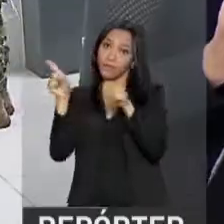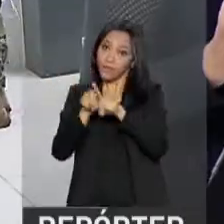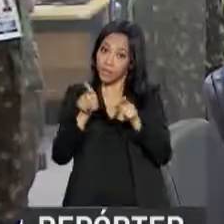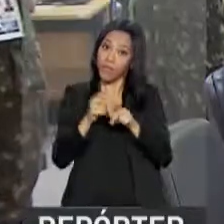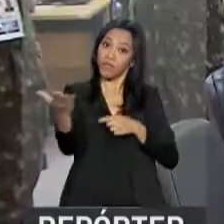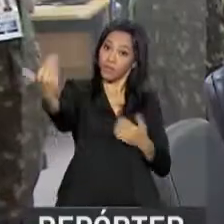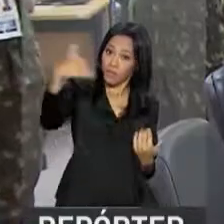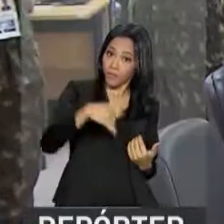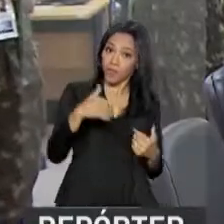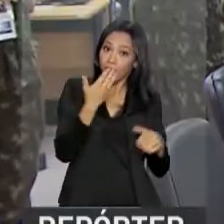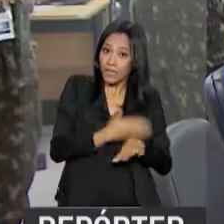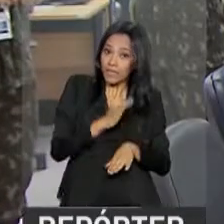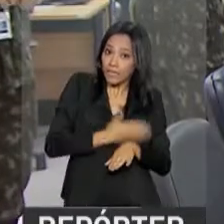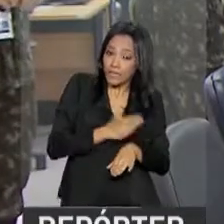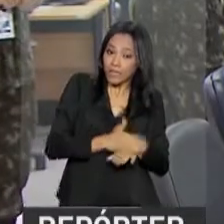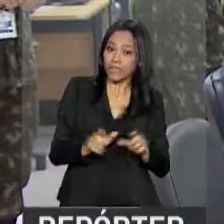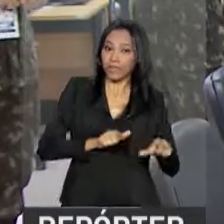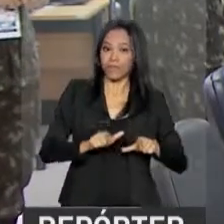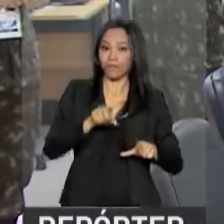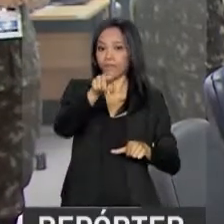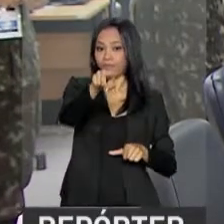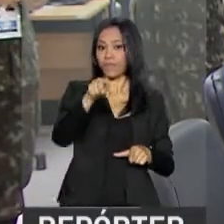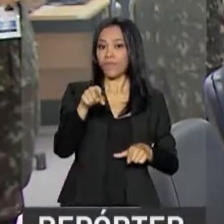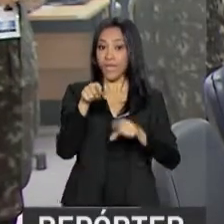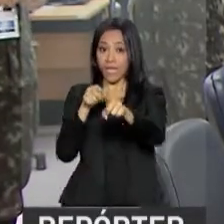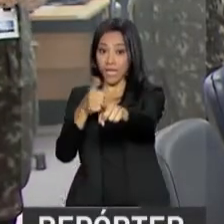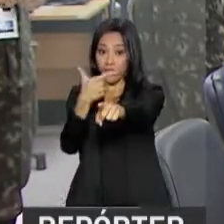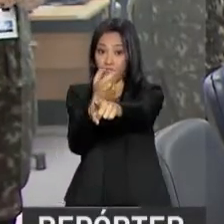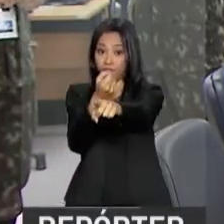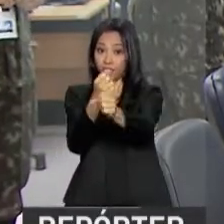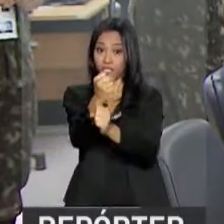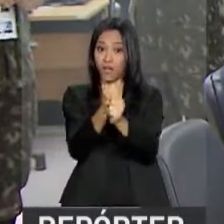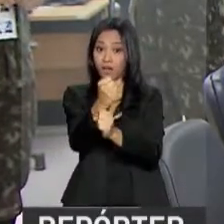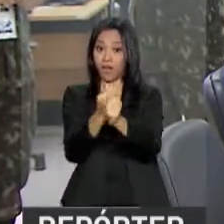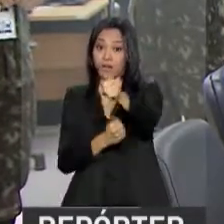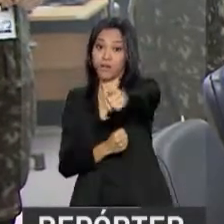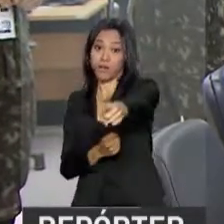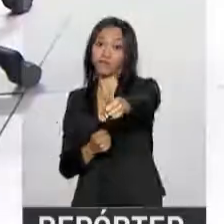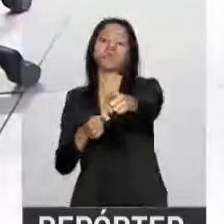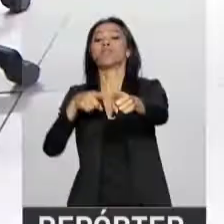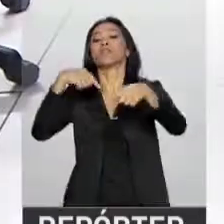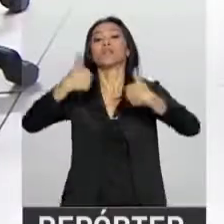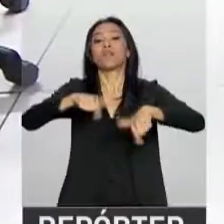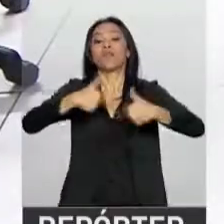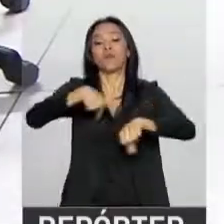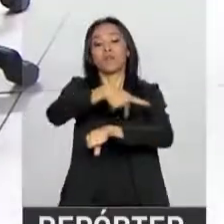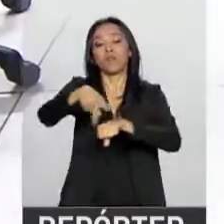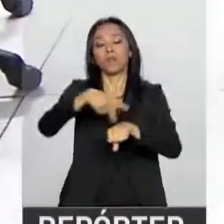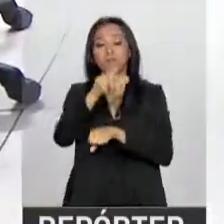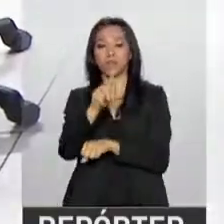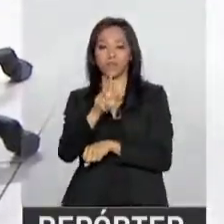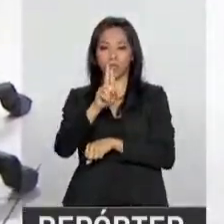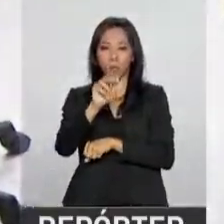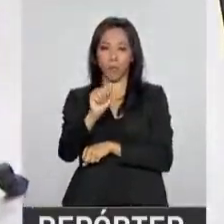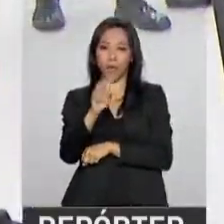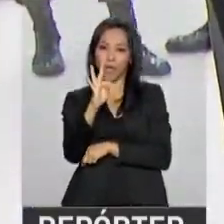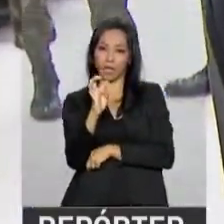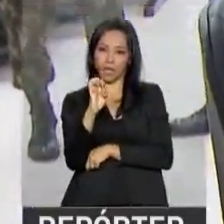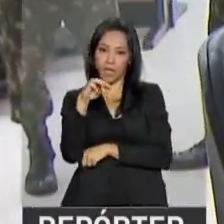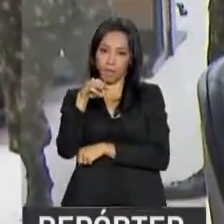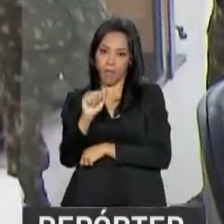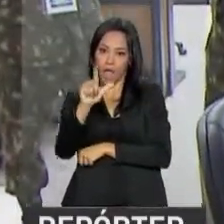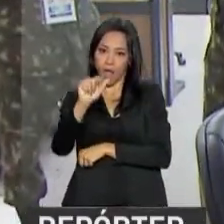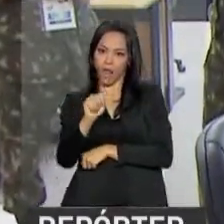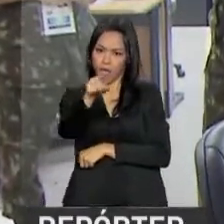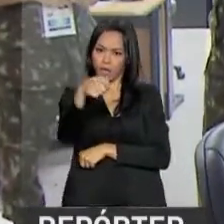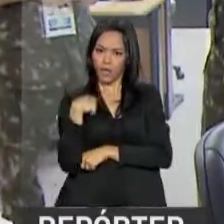brasília o tenente-coronel toledo está há 20 anos no exército da guatemala atualmente participa como observador de